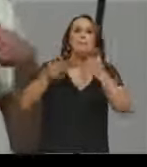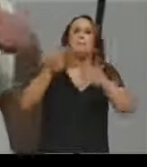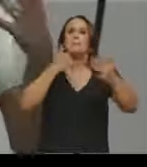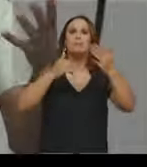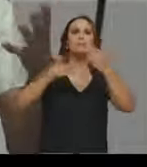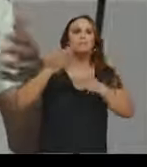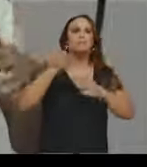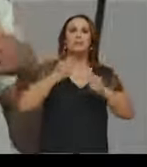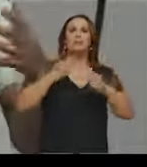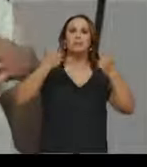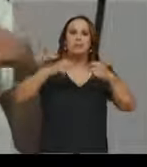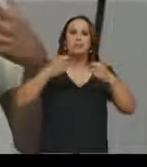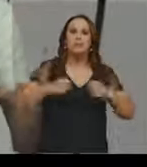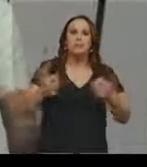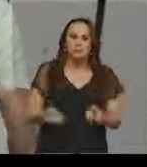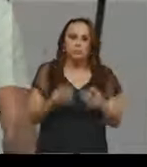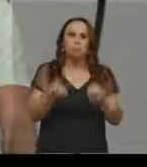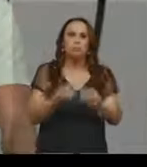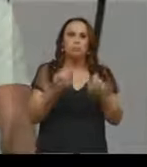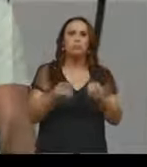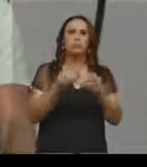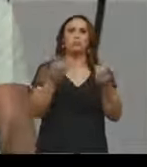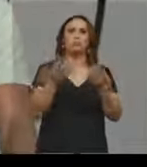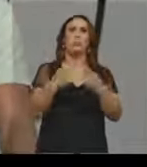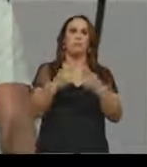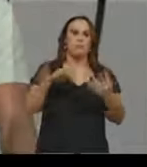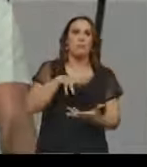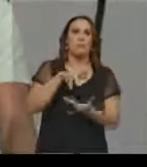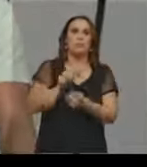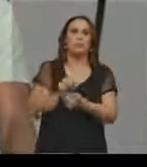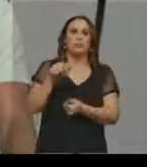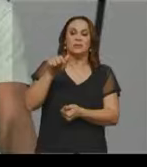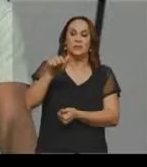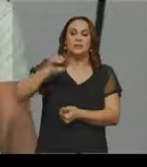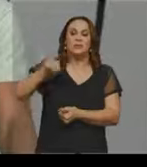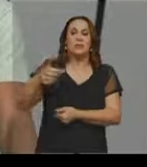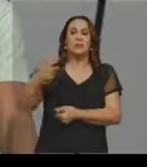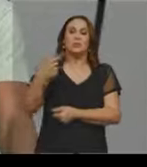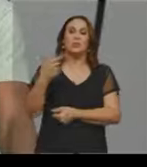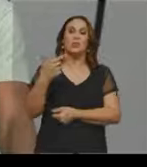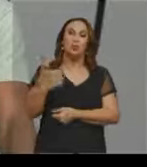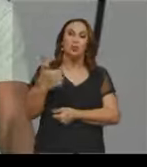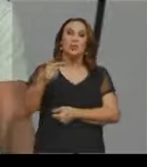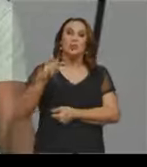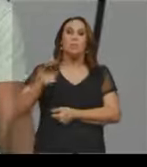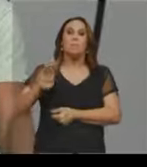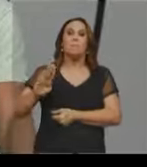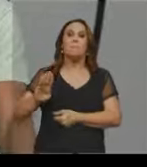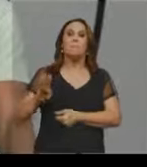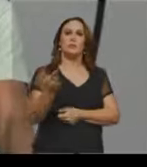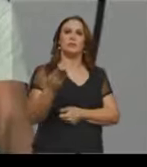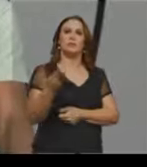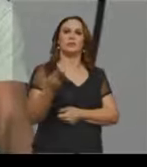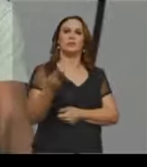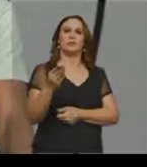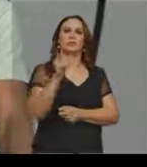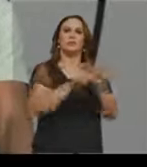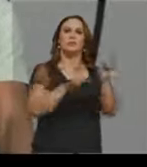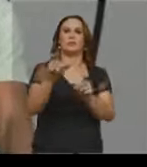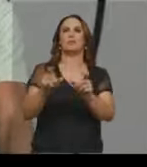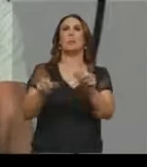temos 7,2 bilhões de pessoas no mundo para produzir tanto alimento com a agricultura